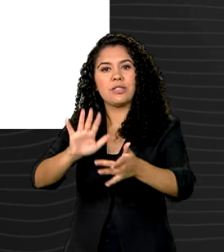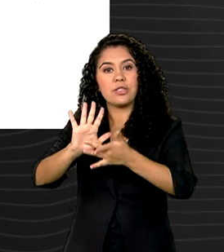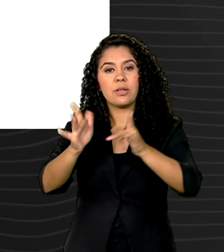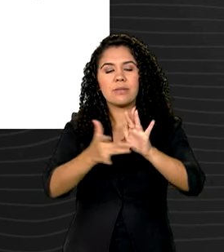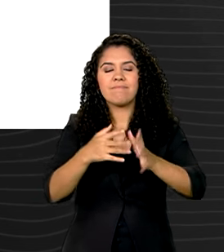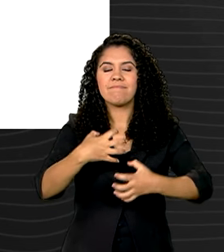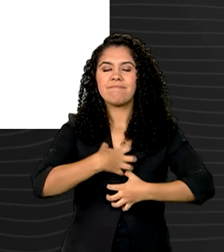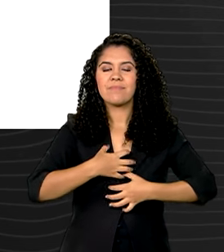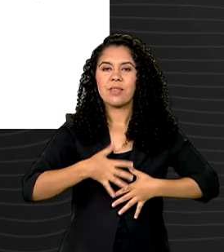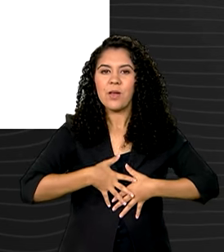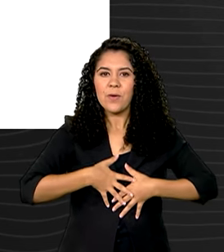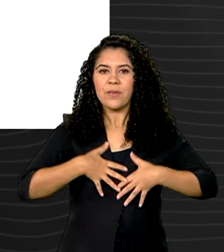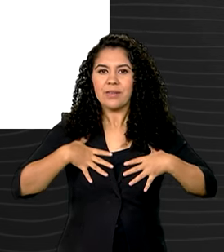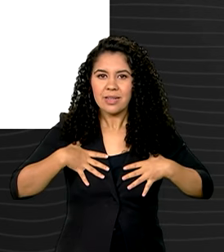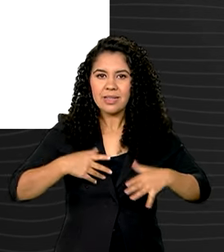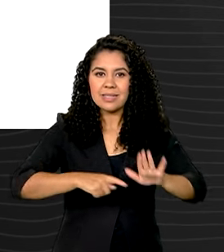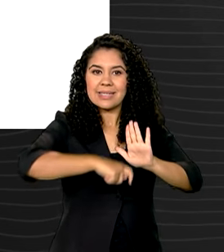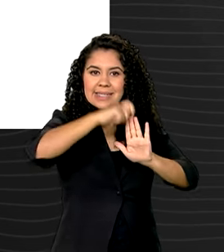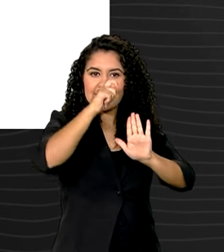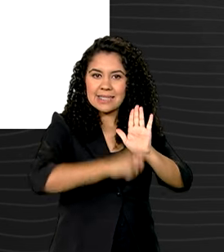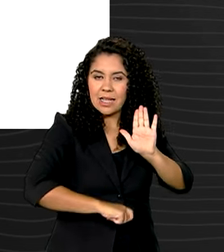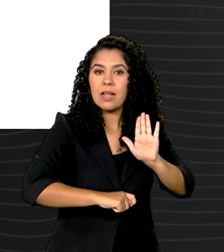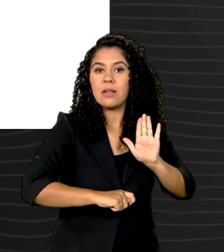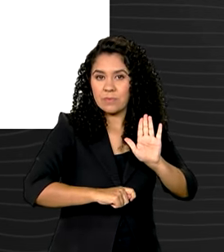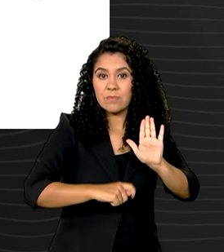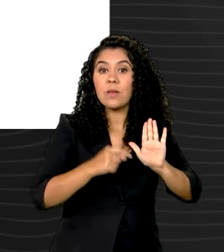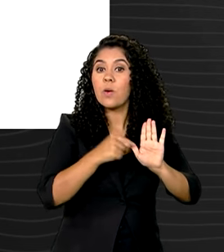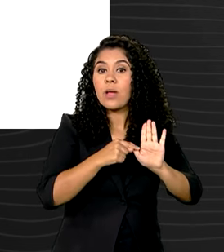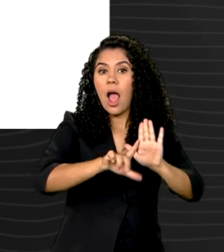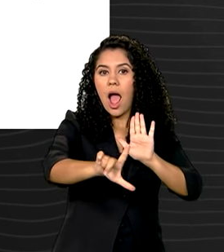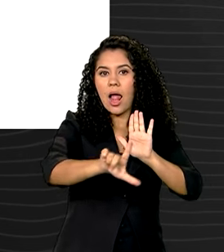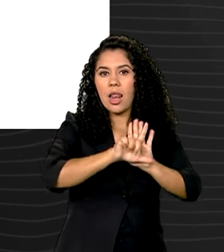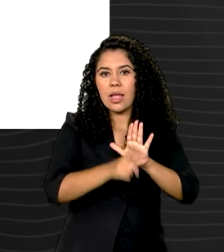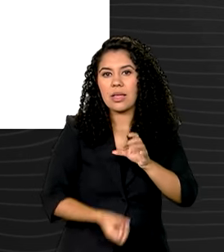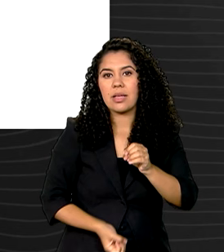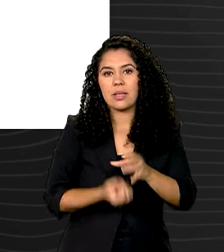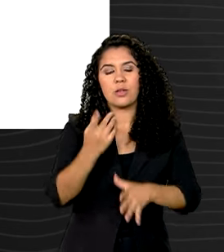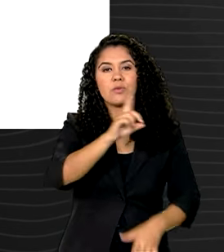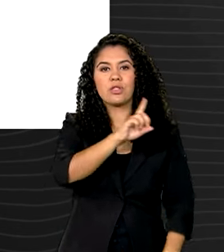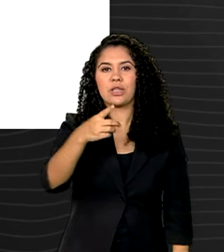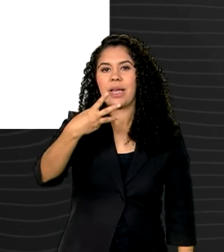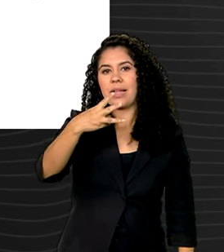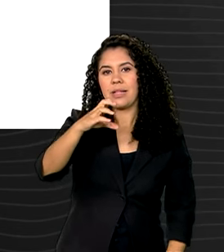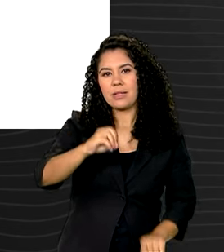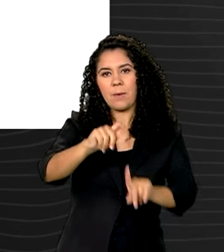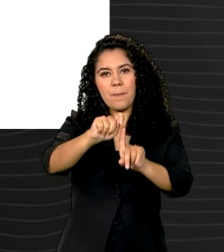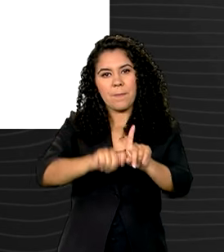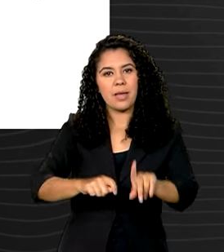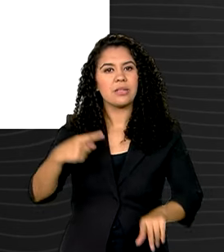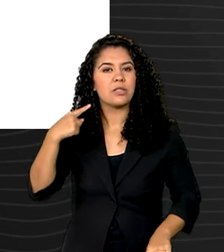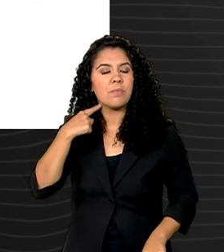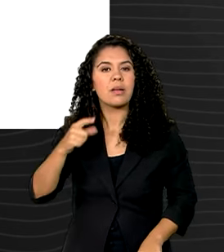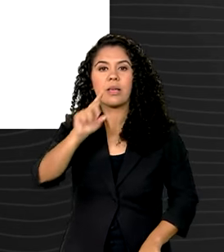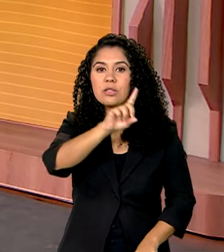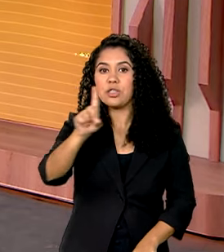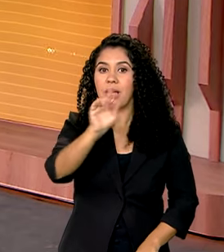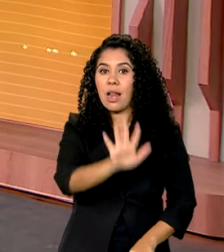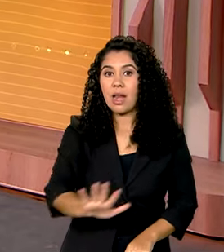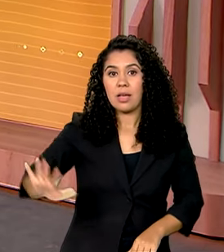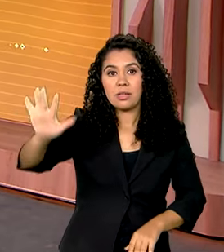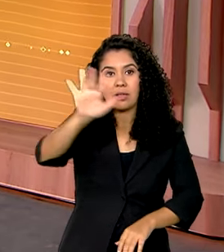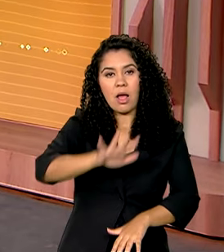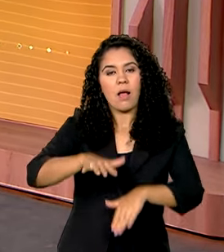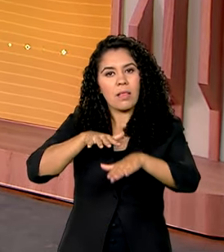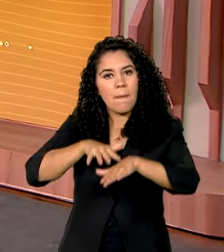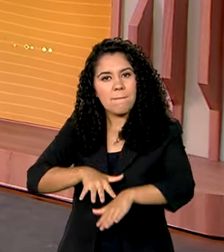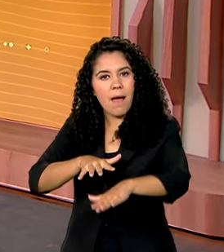de ter sancionado, no seu segundo mandato, a lei que criou o 30 de maio como Dia Nacional da Marcha para Jesus.